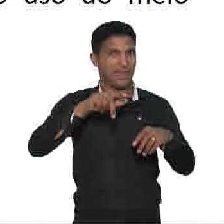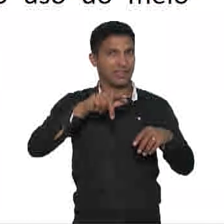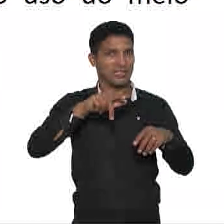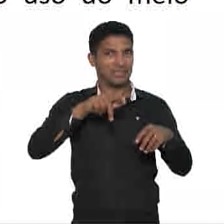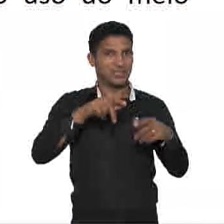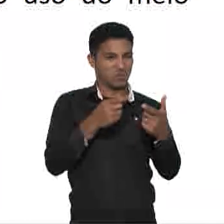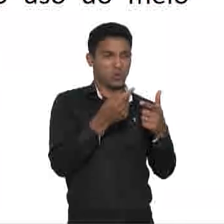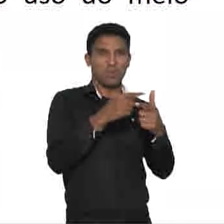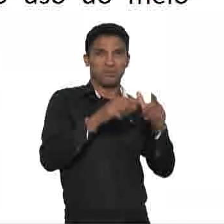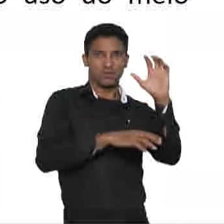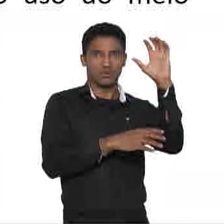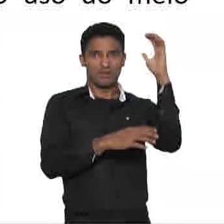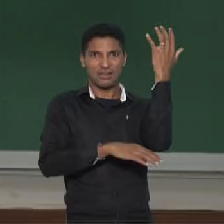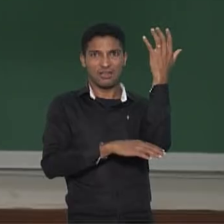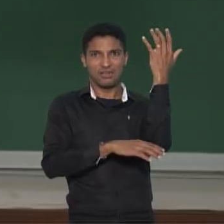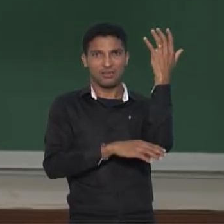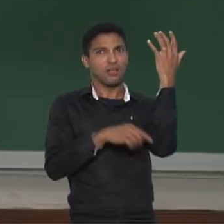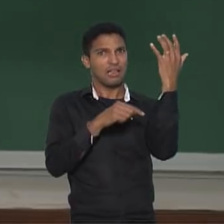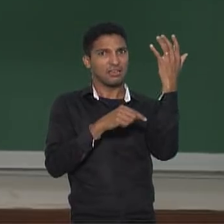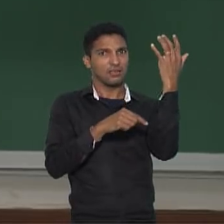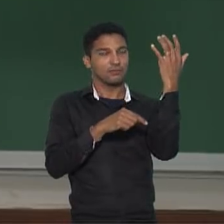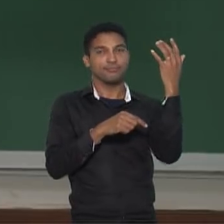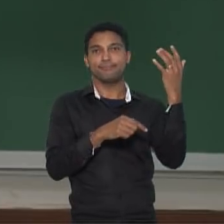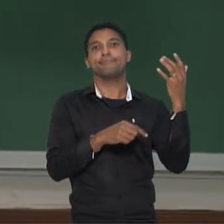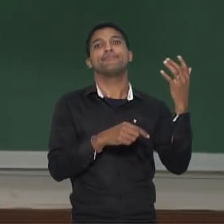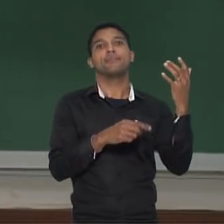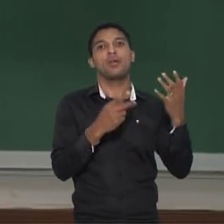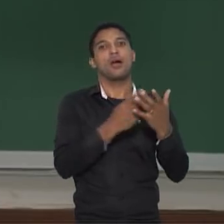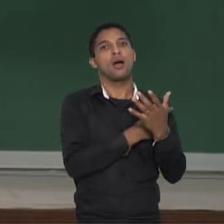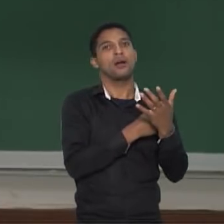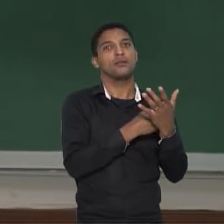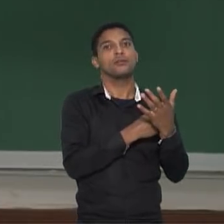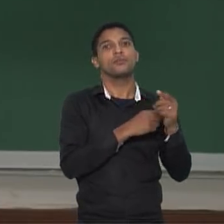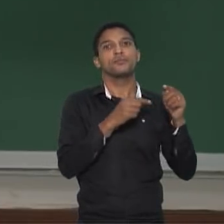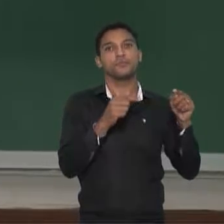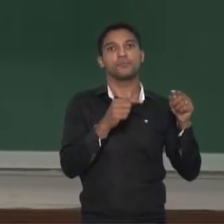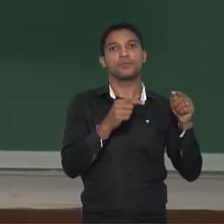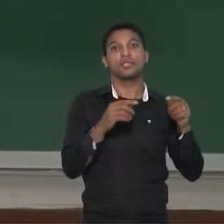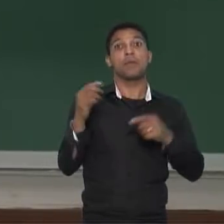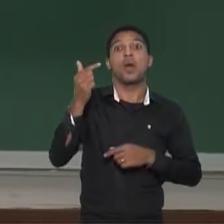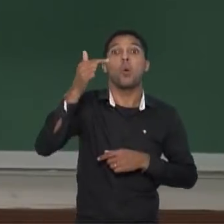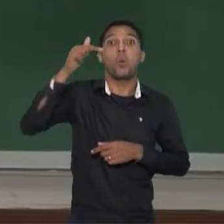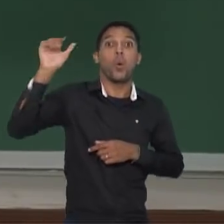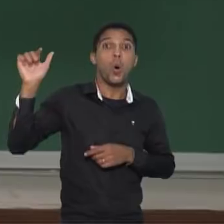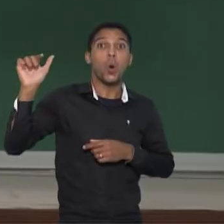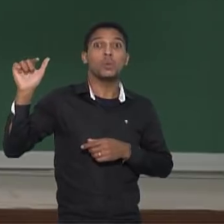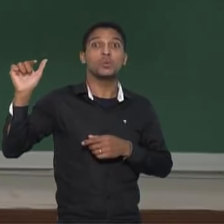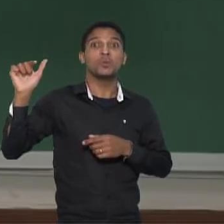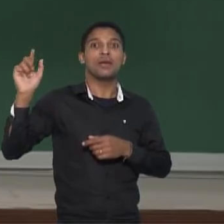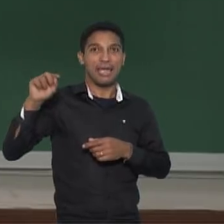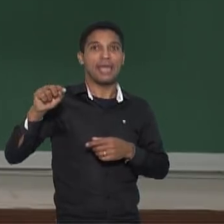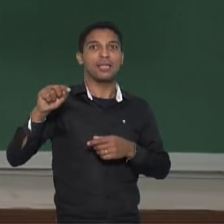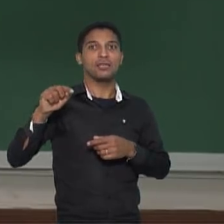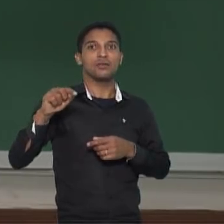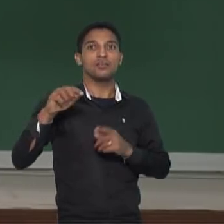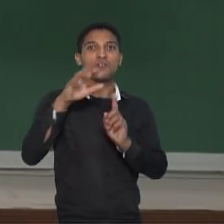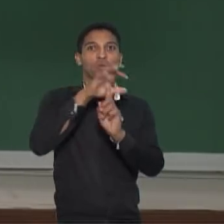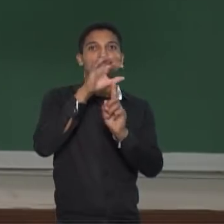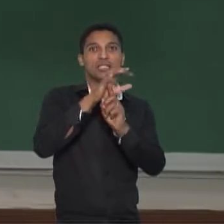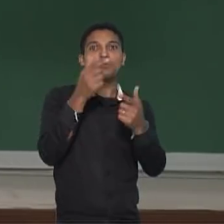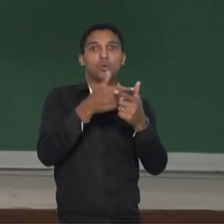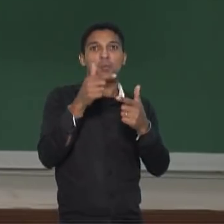crise ambiental. Então, essa está errada, né? Não deve ser seriamente considerada a